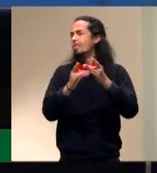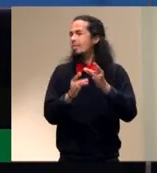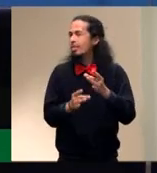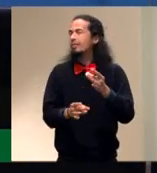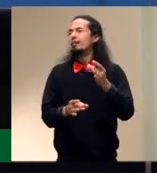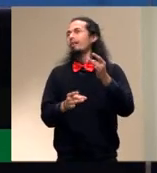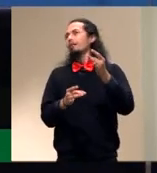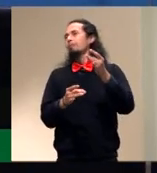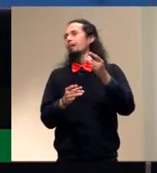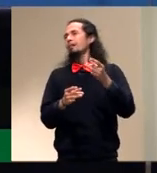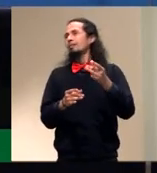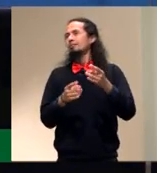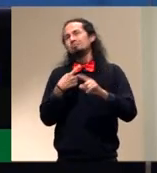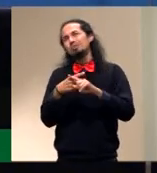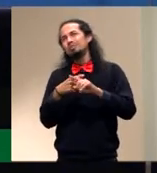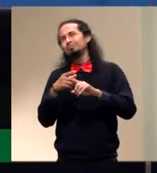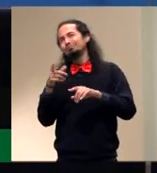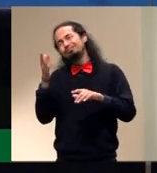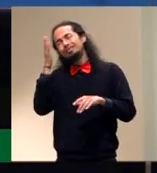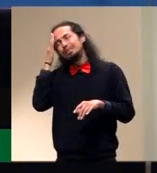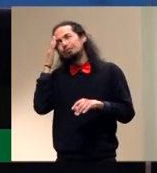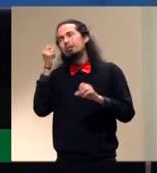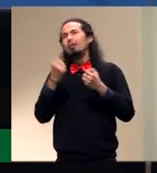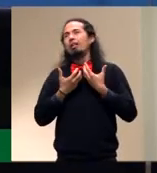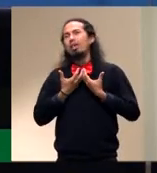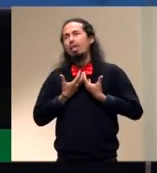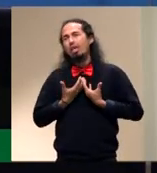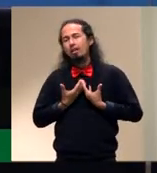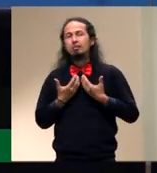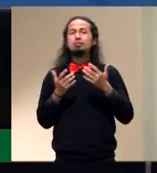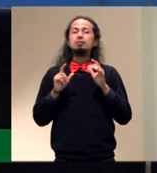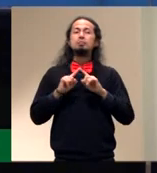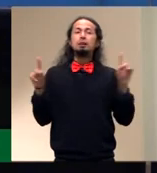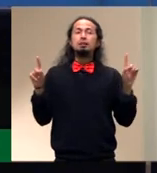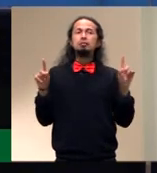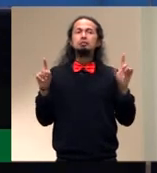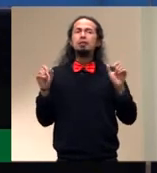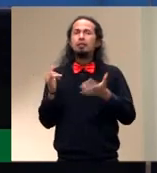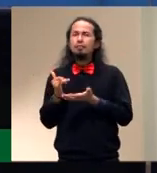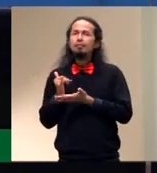mais cansativo, da gente afirmar que